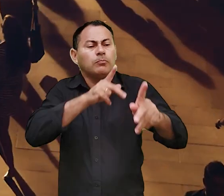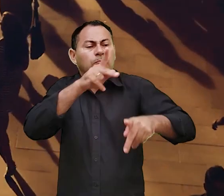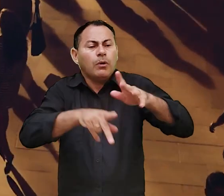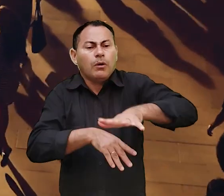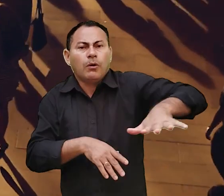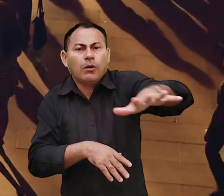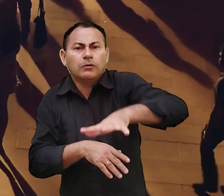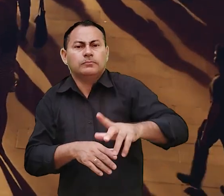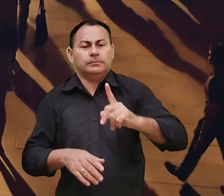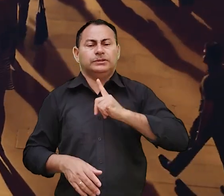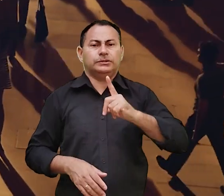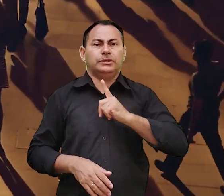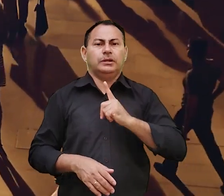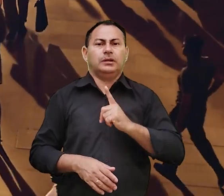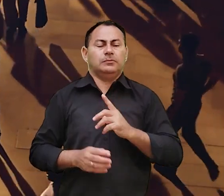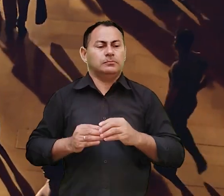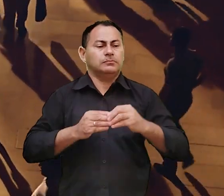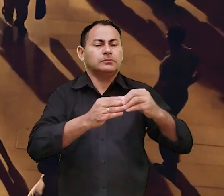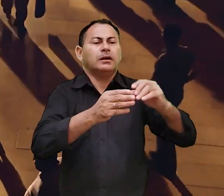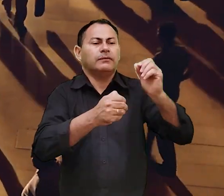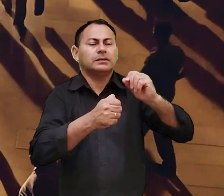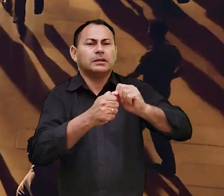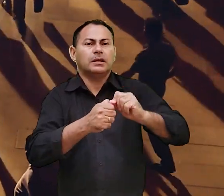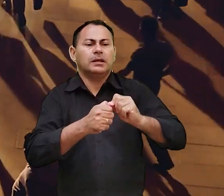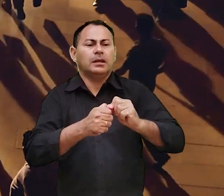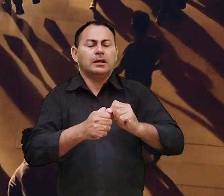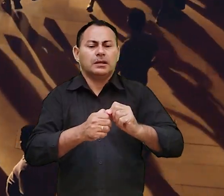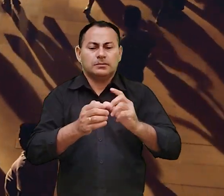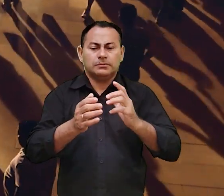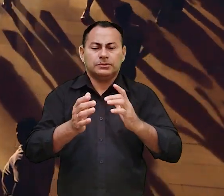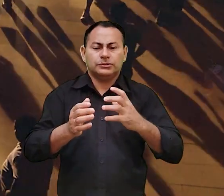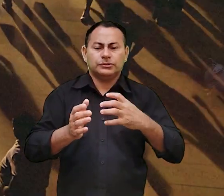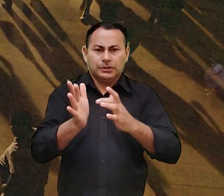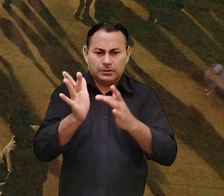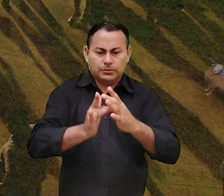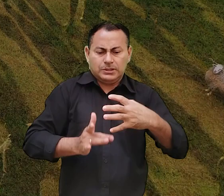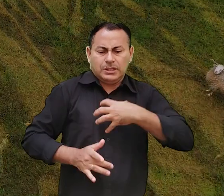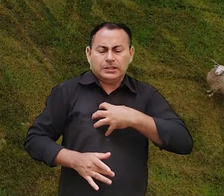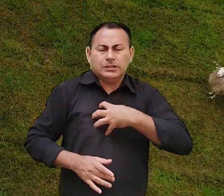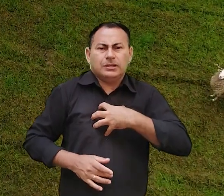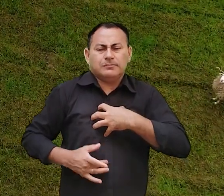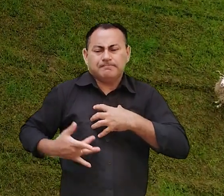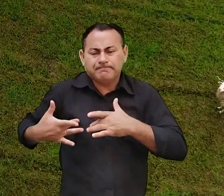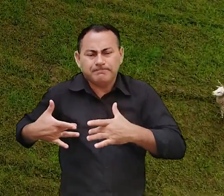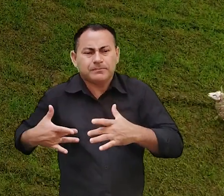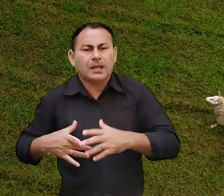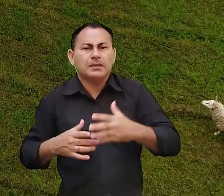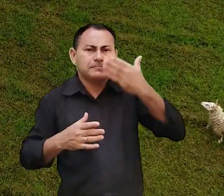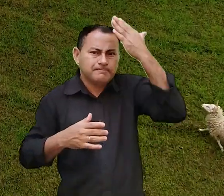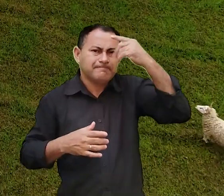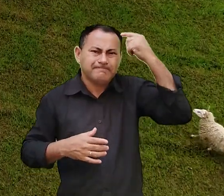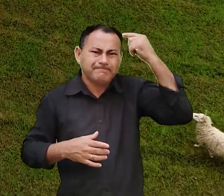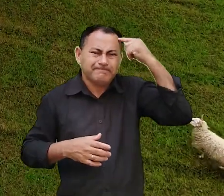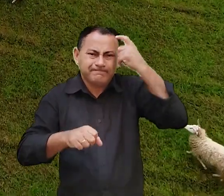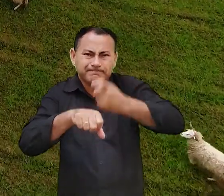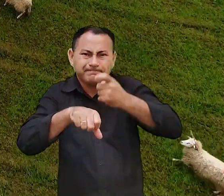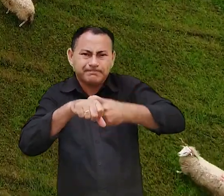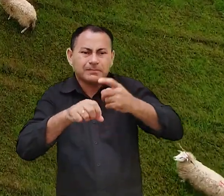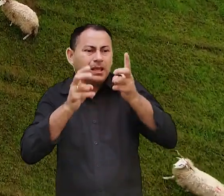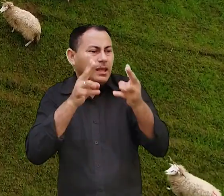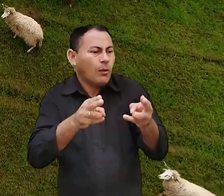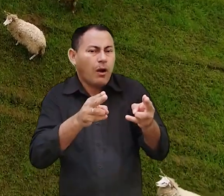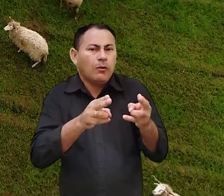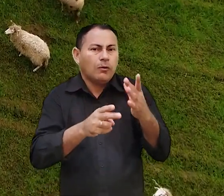as multidões tinham que o levaram a tanta compaixão? Cegueira. Elas eram